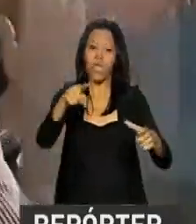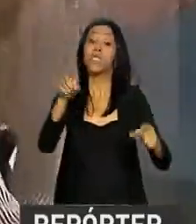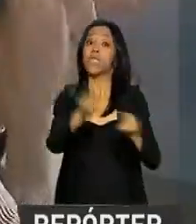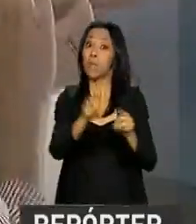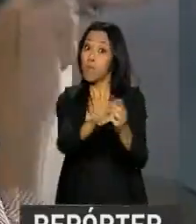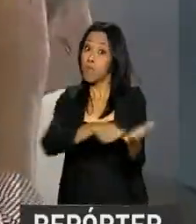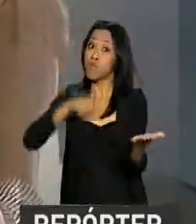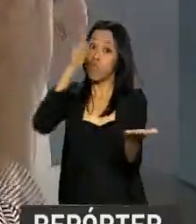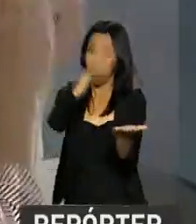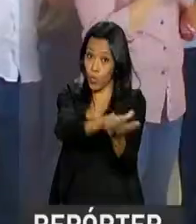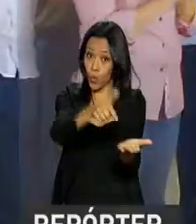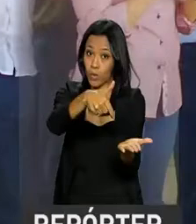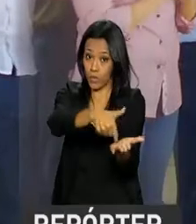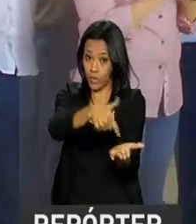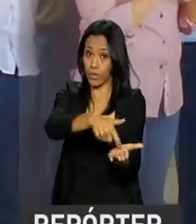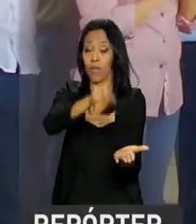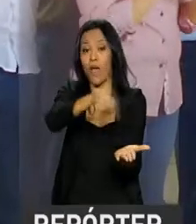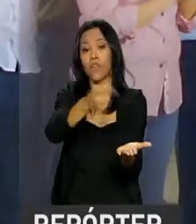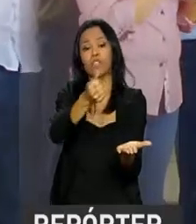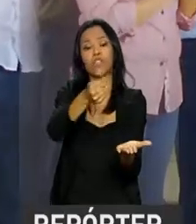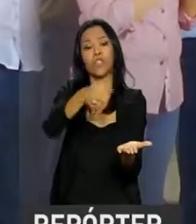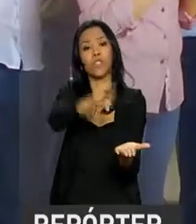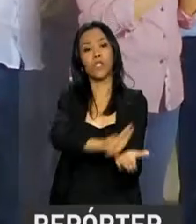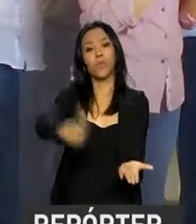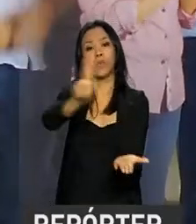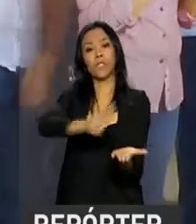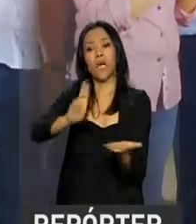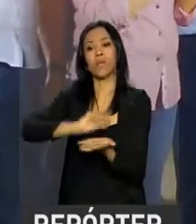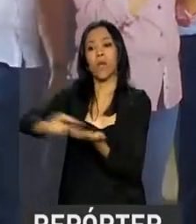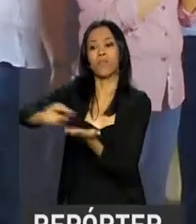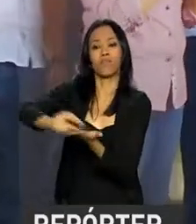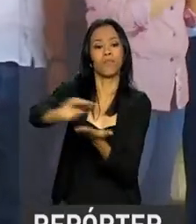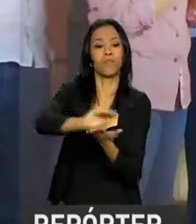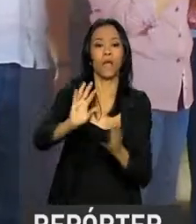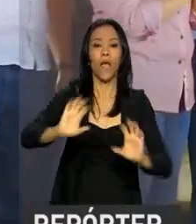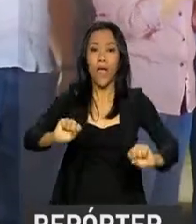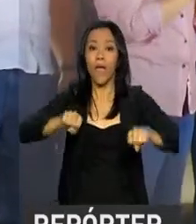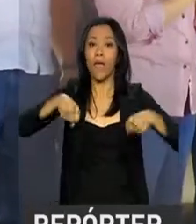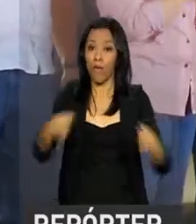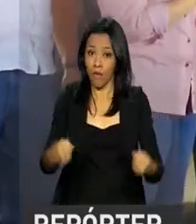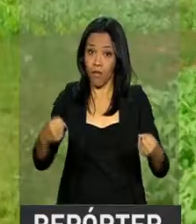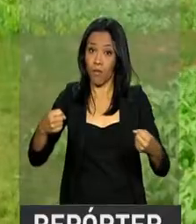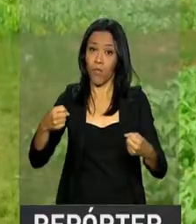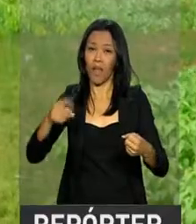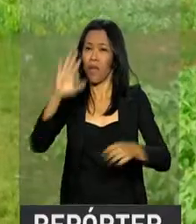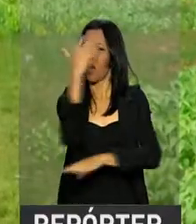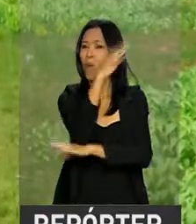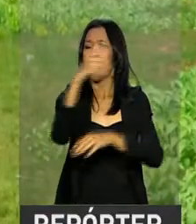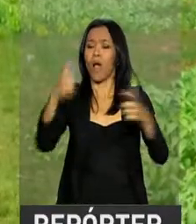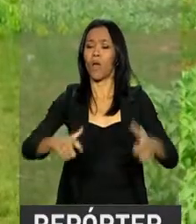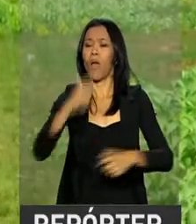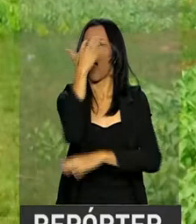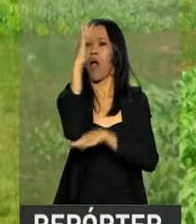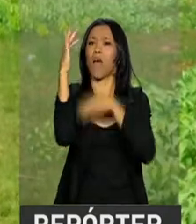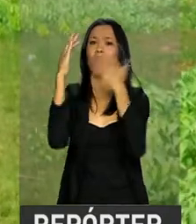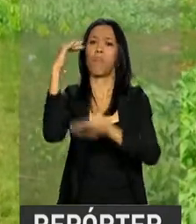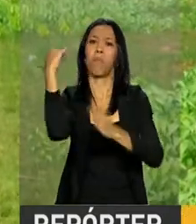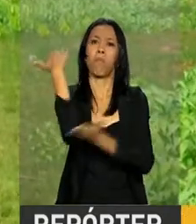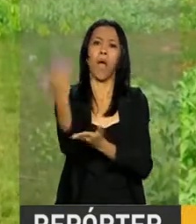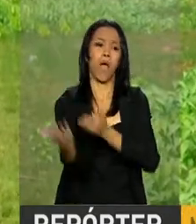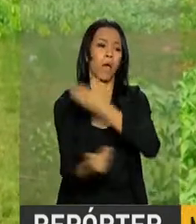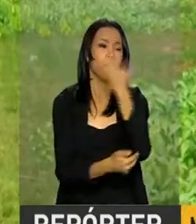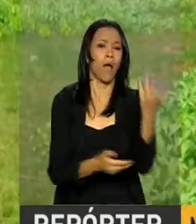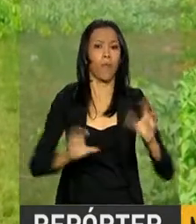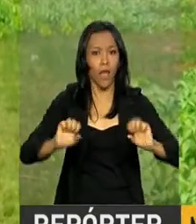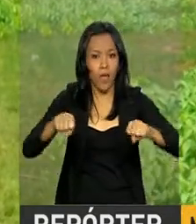ambientais sejam convertidas em investimentos para a recuperação de áreas degradadas em uma locação de recurso mais